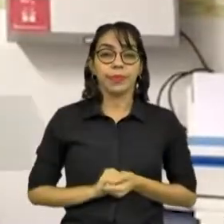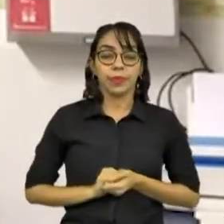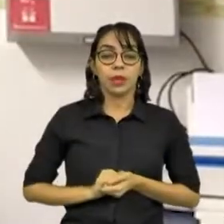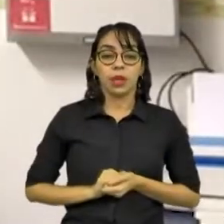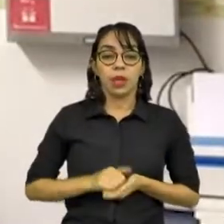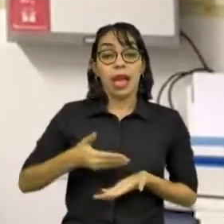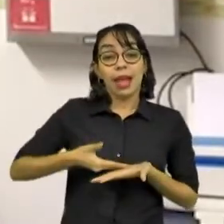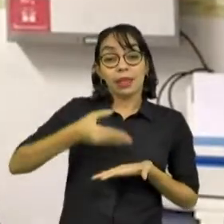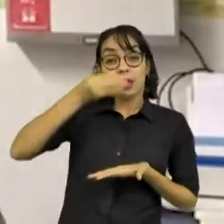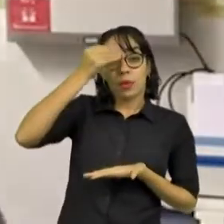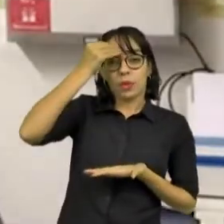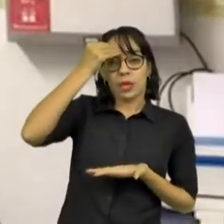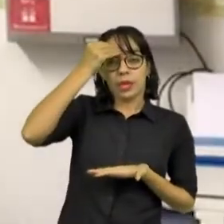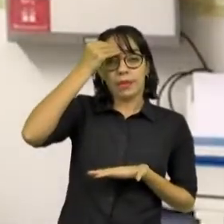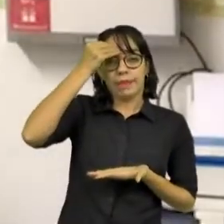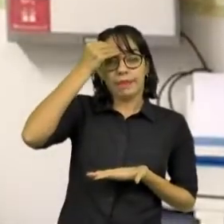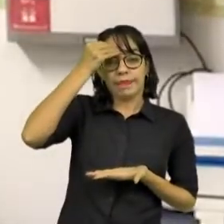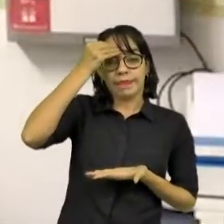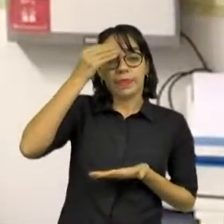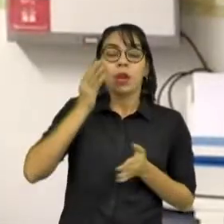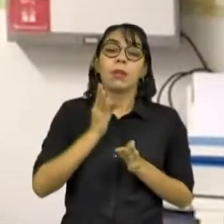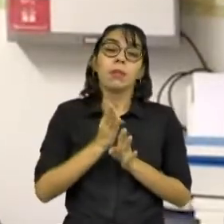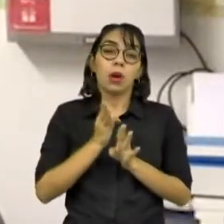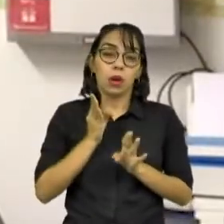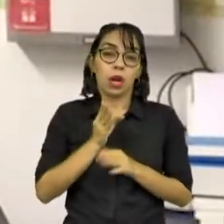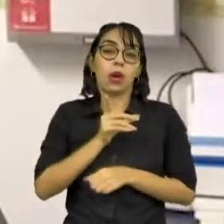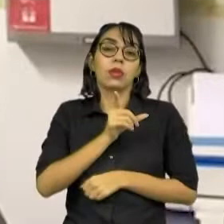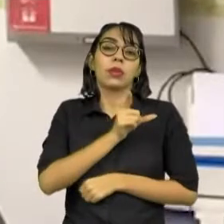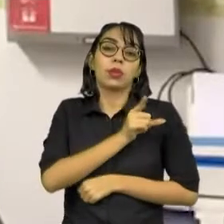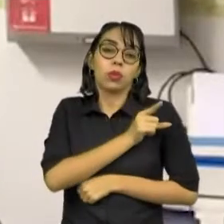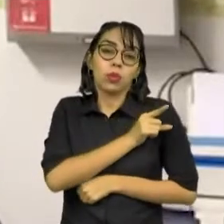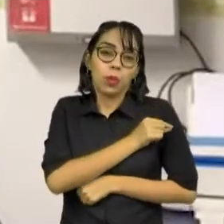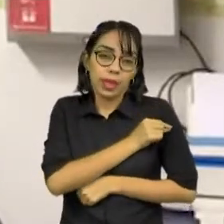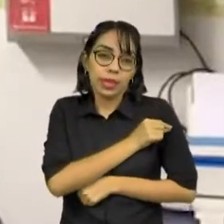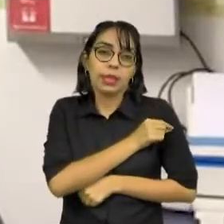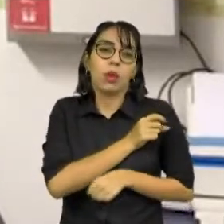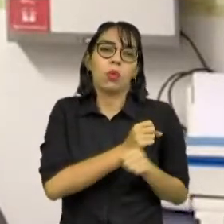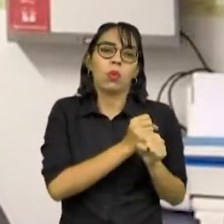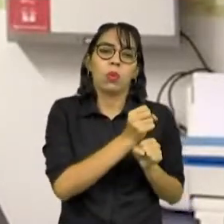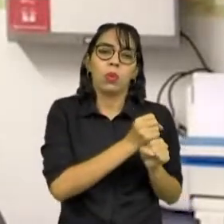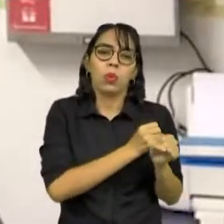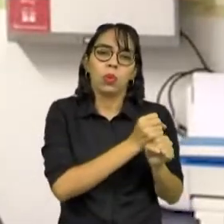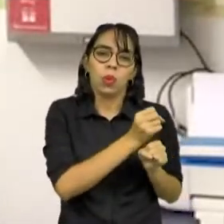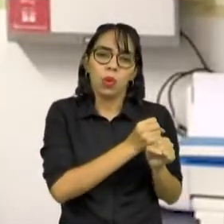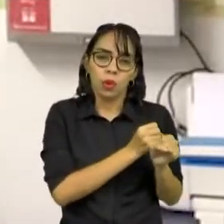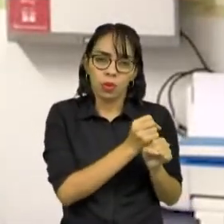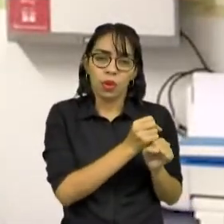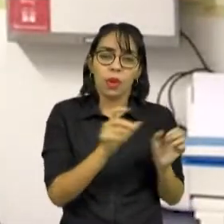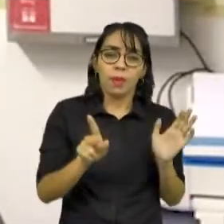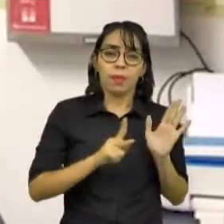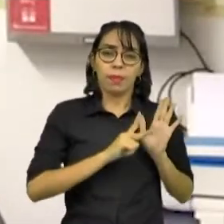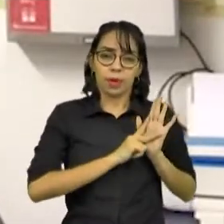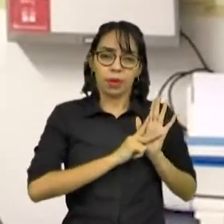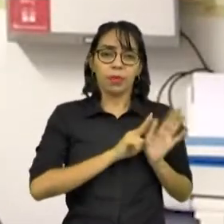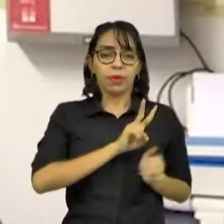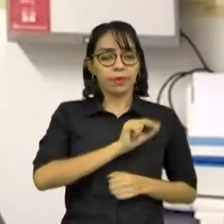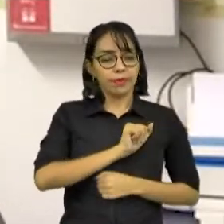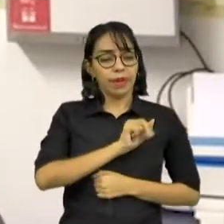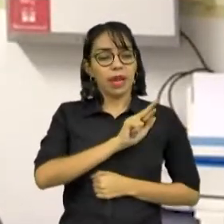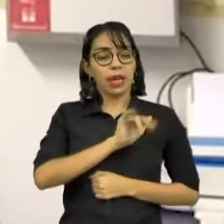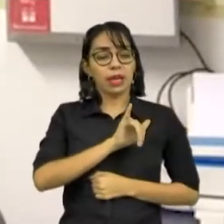vacina que desenvolvida contra a varíola há décadas, né, indivíduos já acima de 40, 50